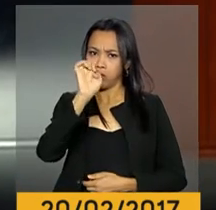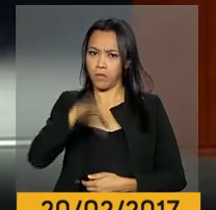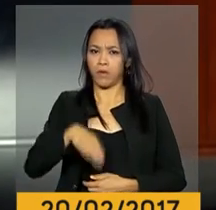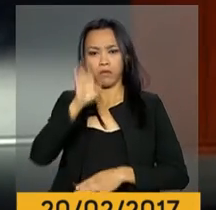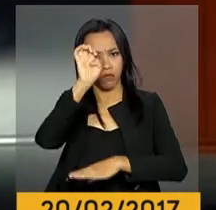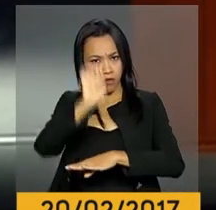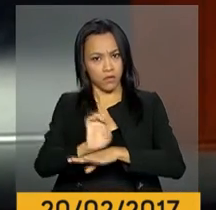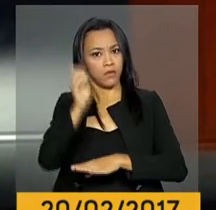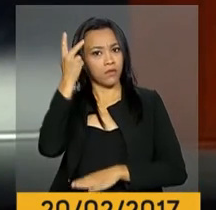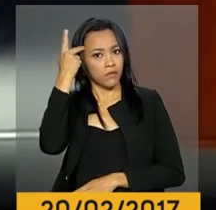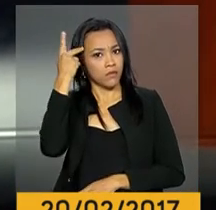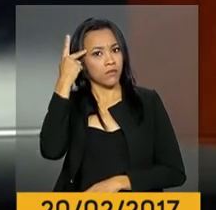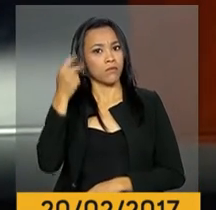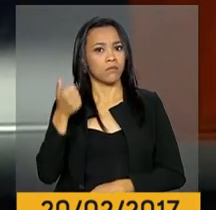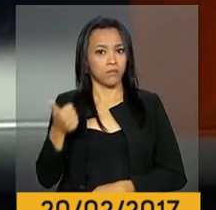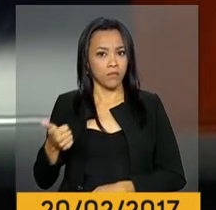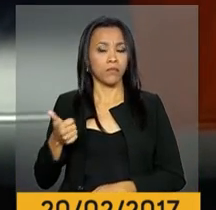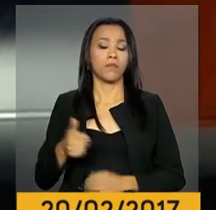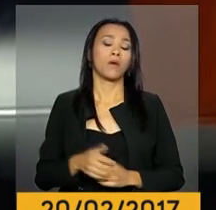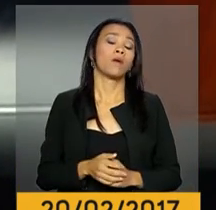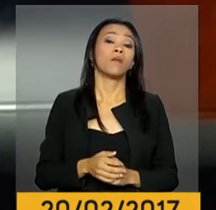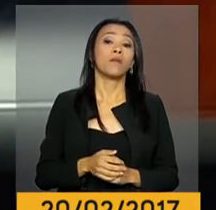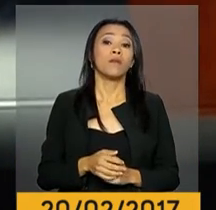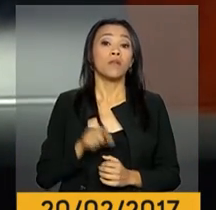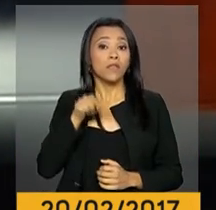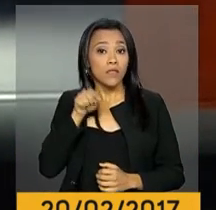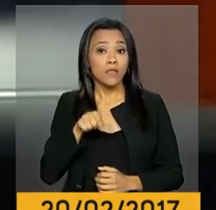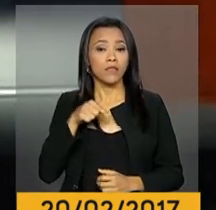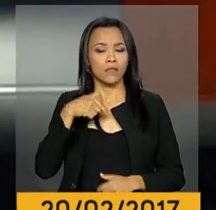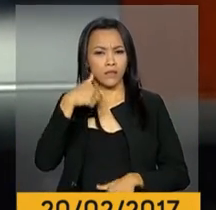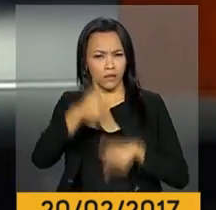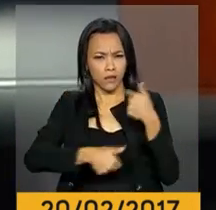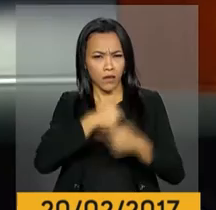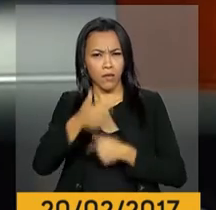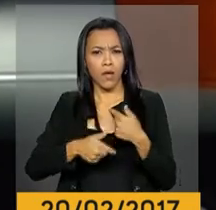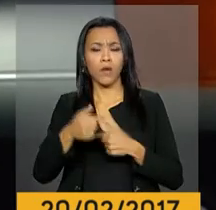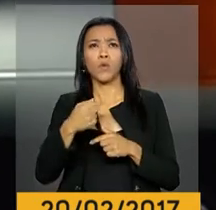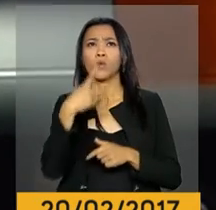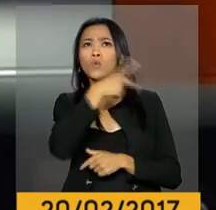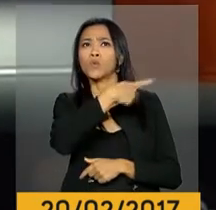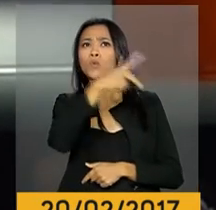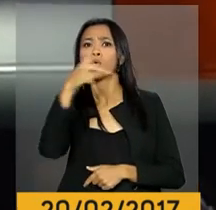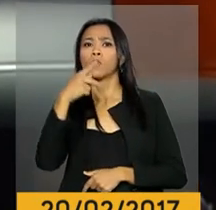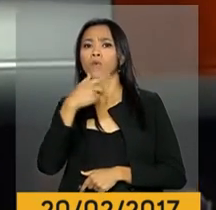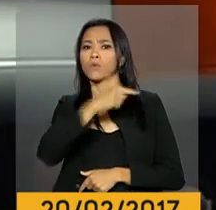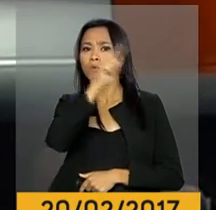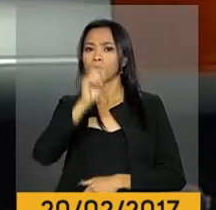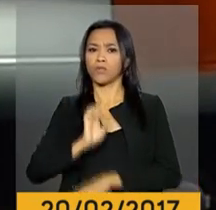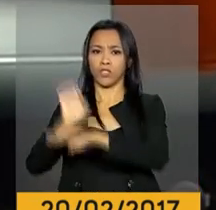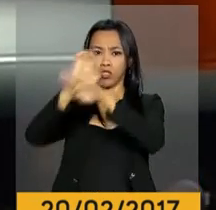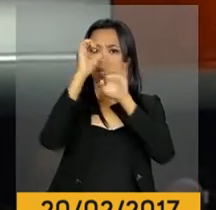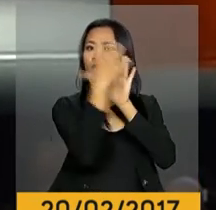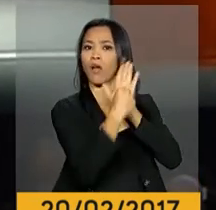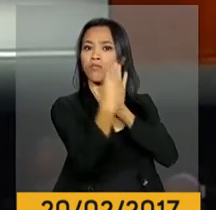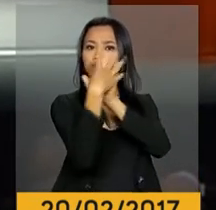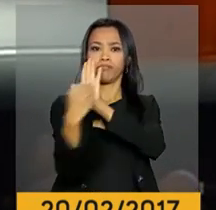Estado, um trabalho que se reproduz em vários estados brasileiros. De modo